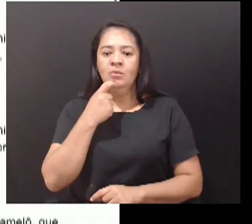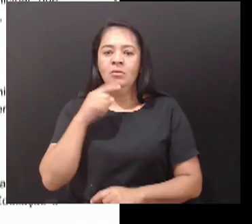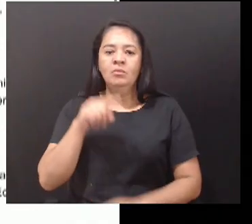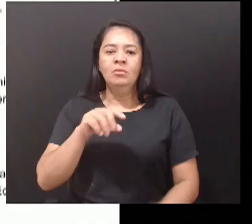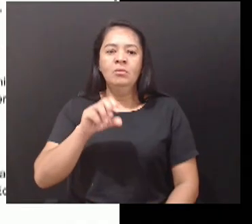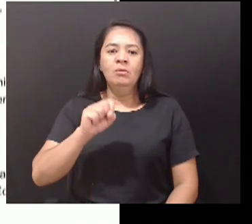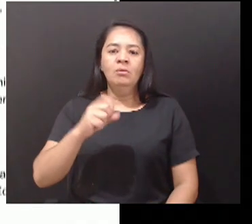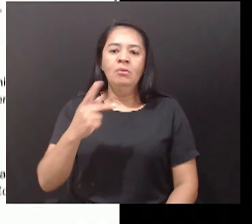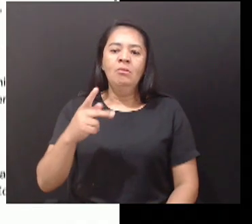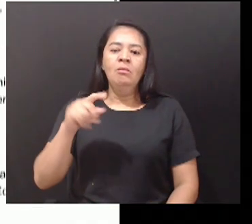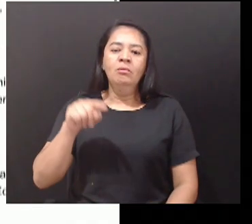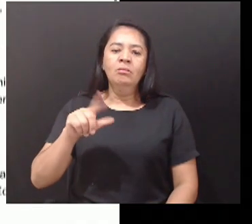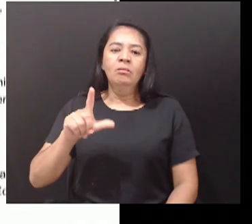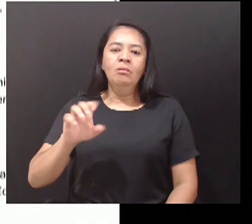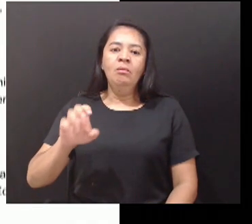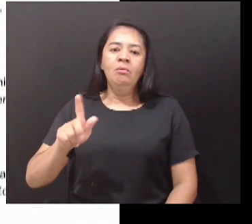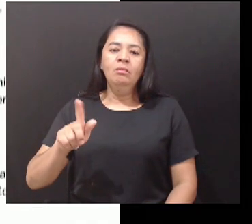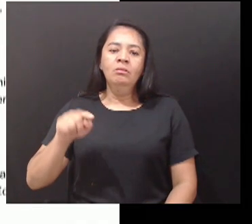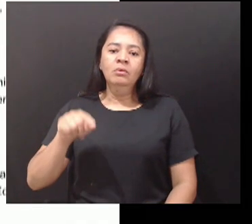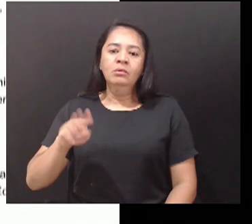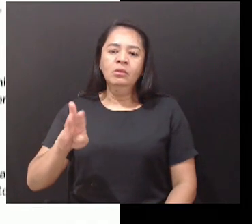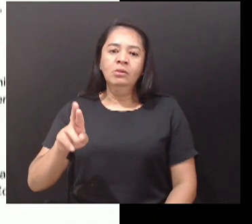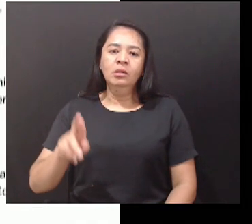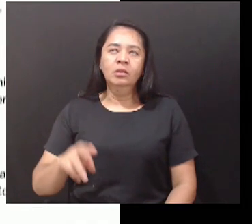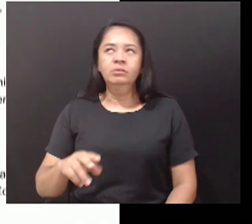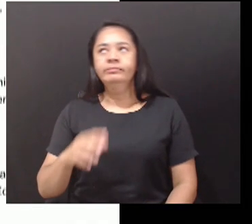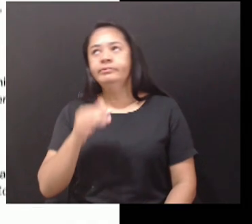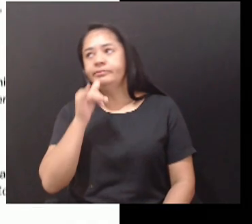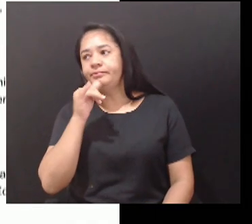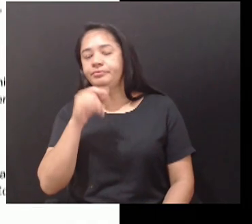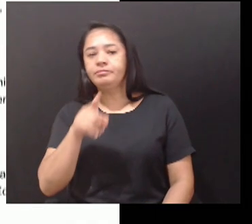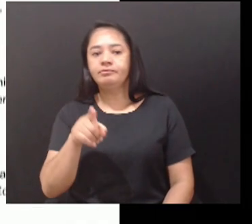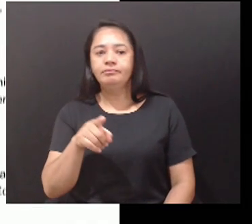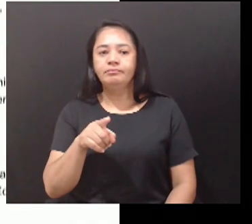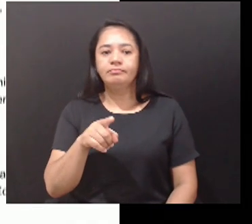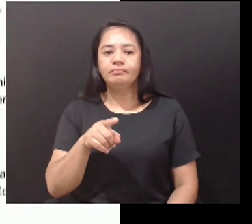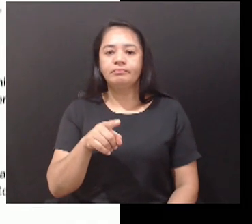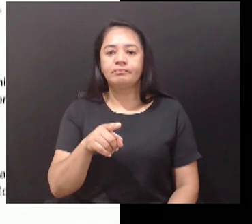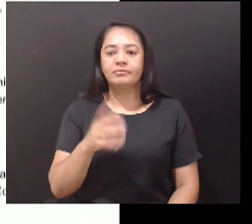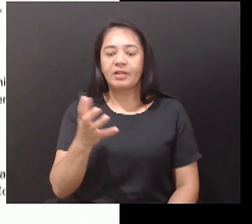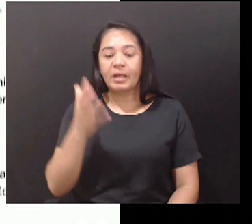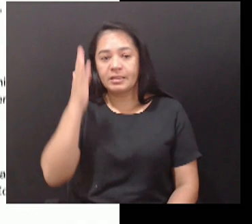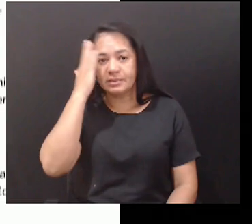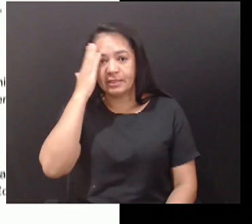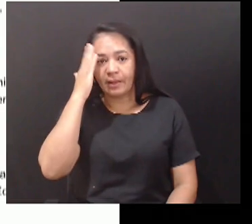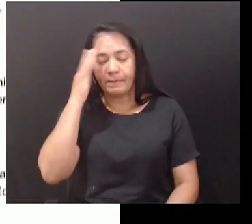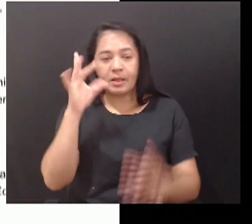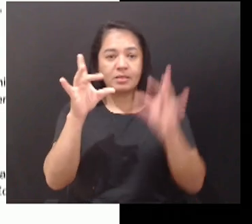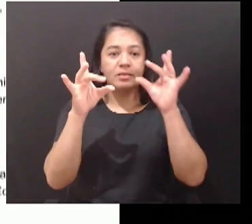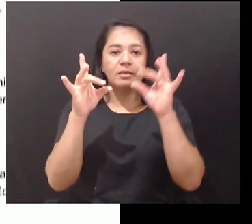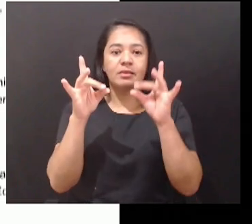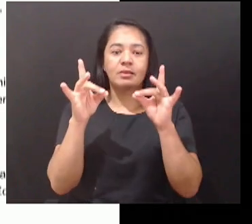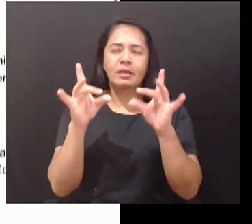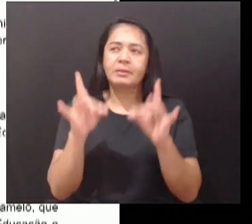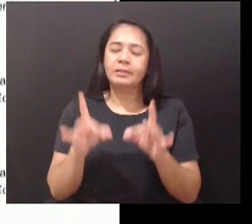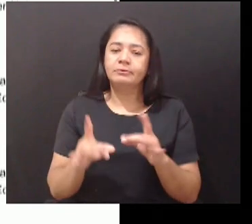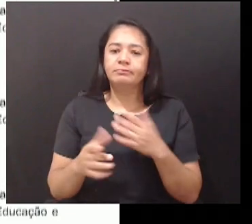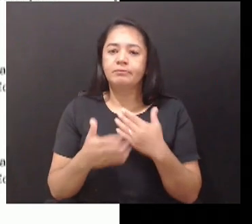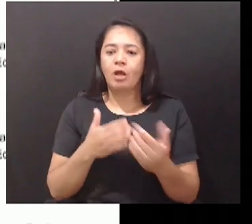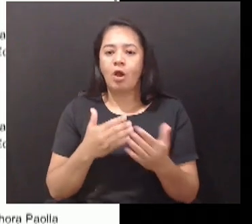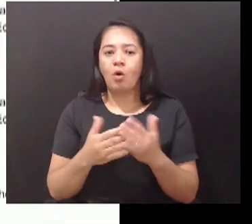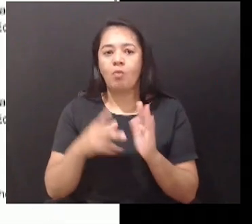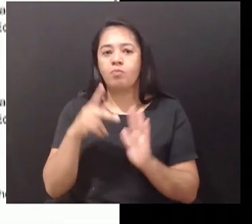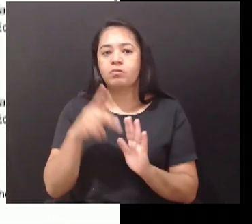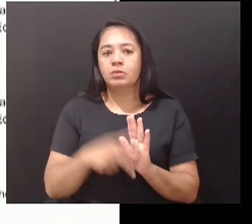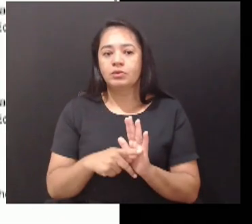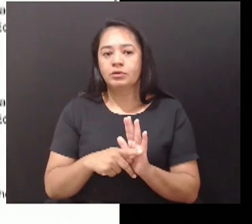campinas.sp.leg.br. E vamos supor que você está navegando, quer saber algum detalhe sobre algum desses projetos.